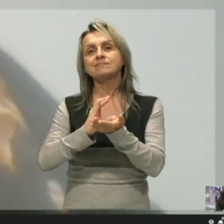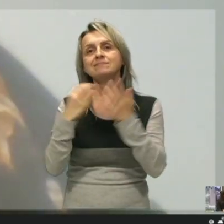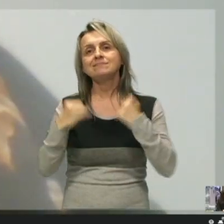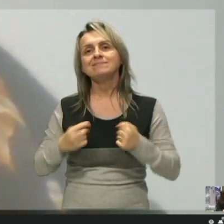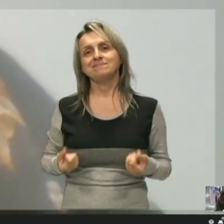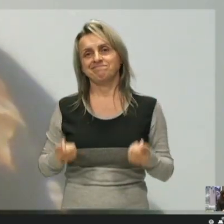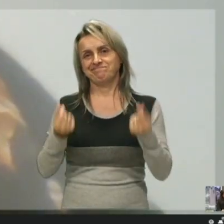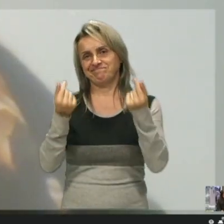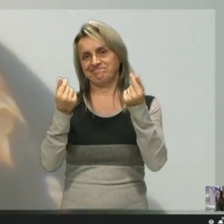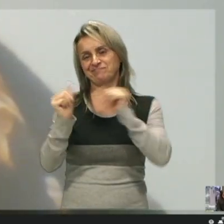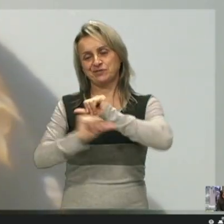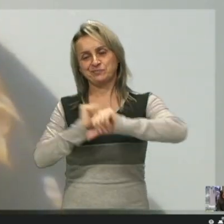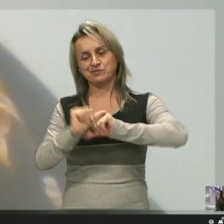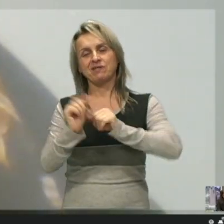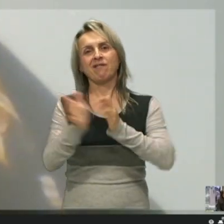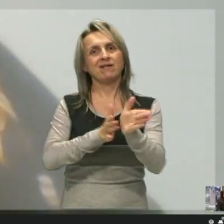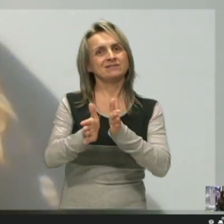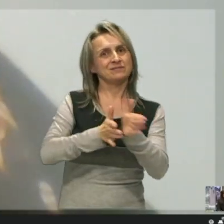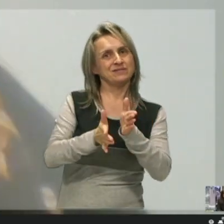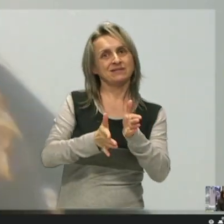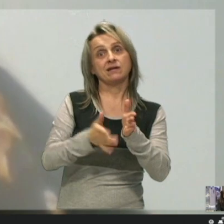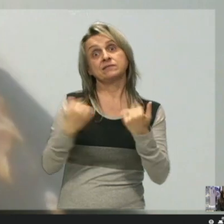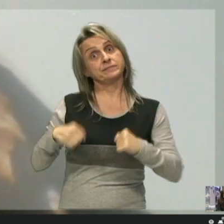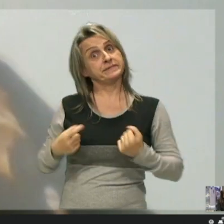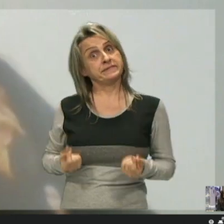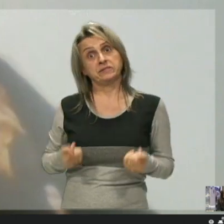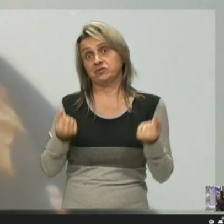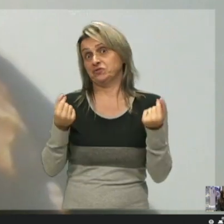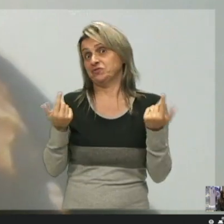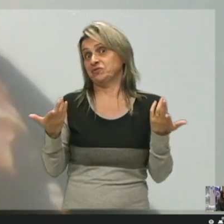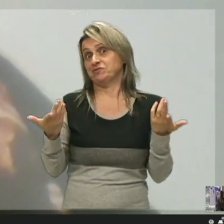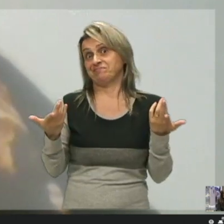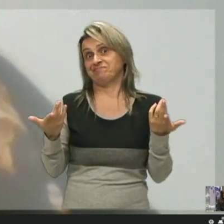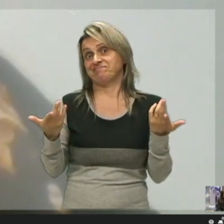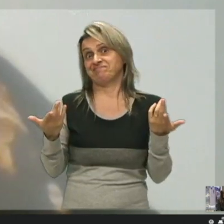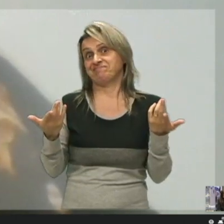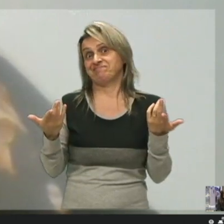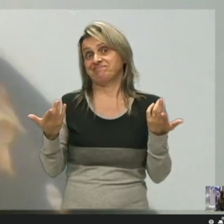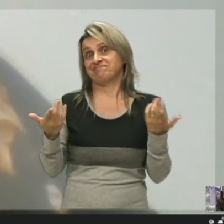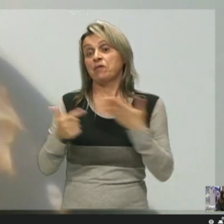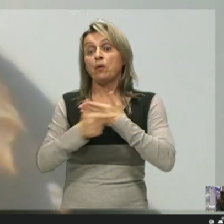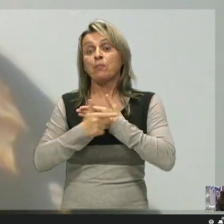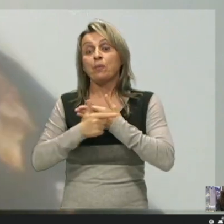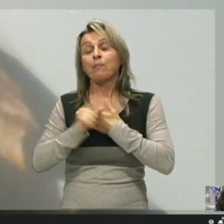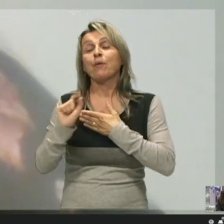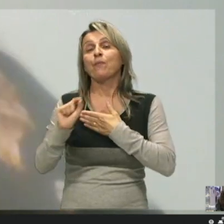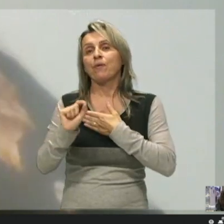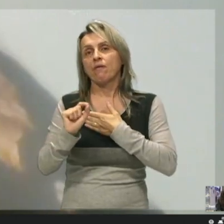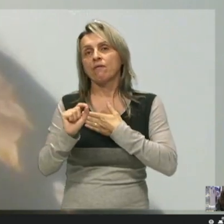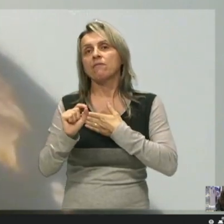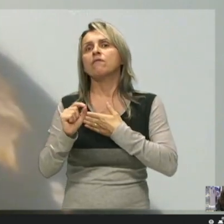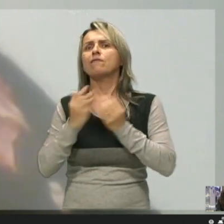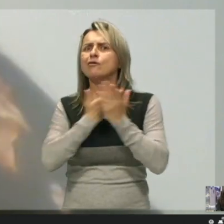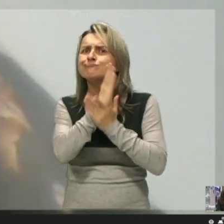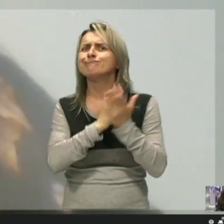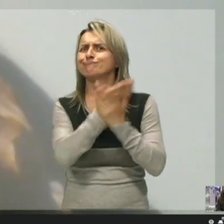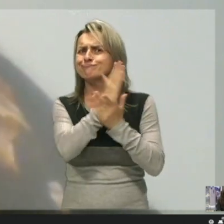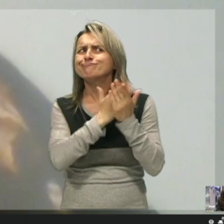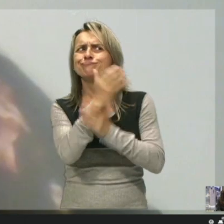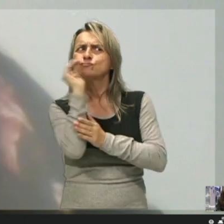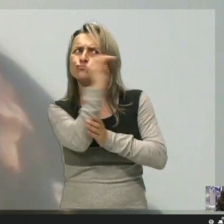de acessibilidade, de alteração do espaço, precisa de dinheiro. Então, a gente tem que ficar, o nosso papel é ficar incomodando, né? Olha, nós